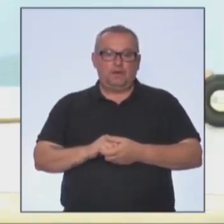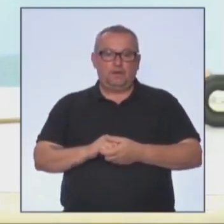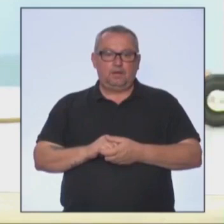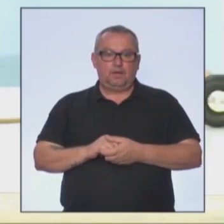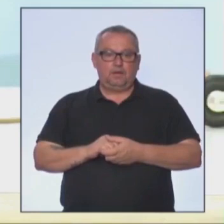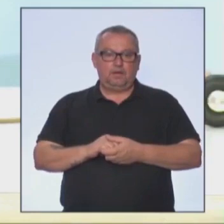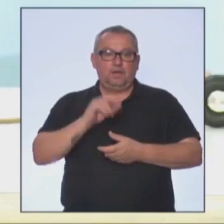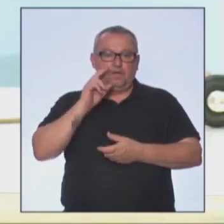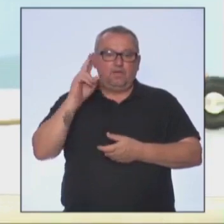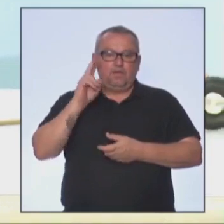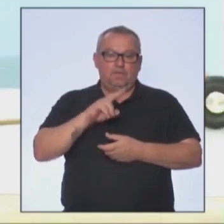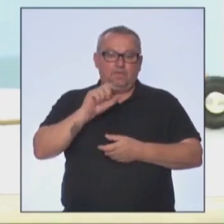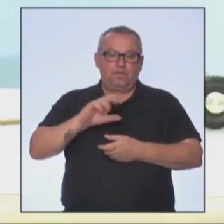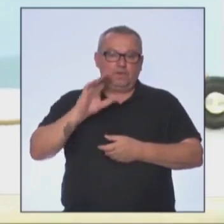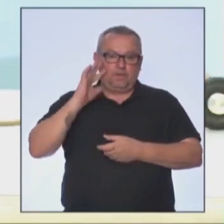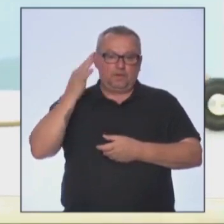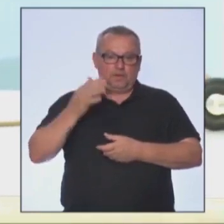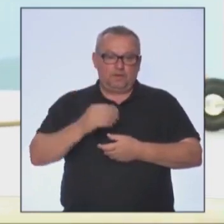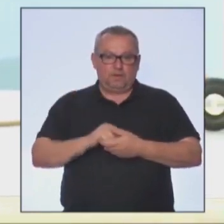Vamos ver então se isso daí vai funcionar.